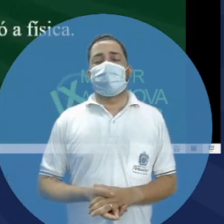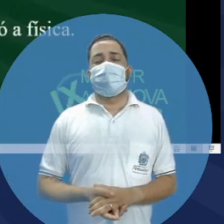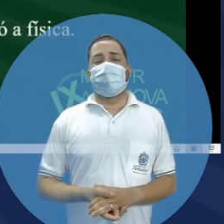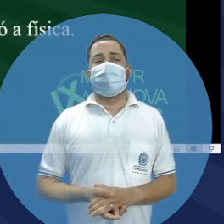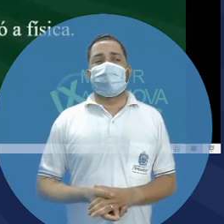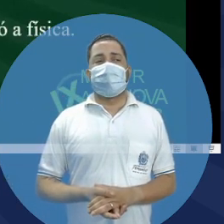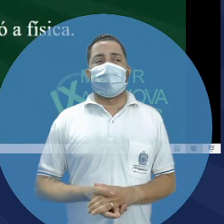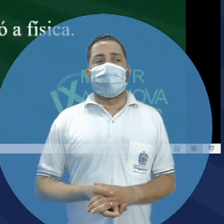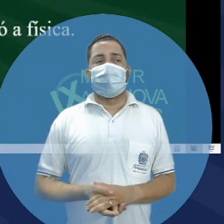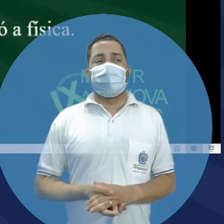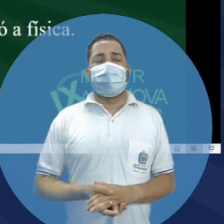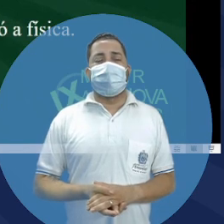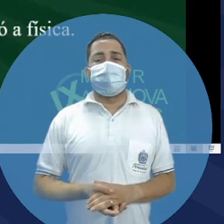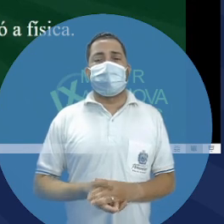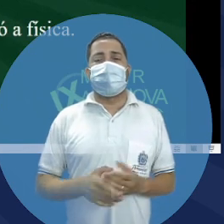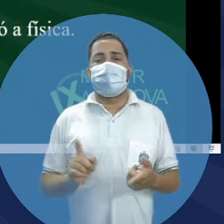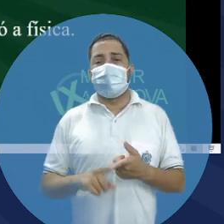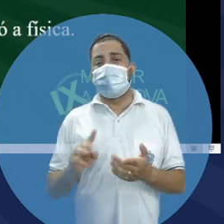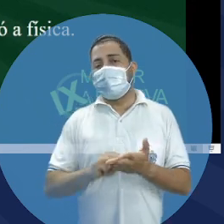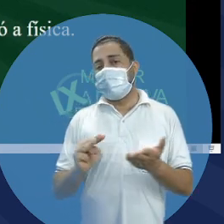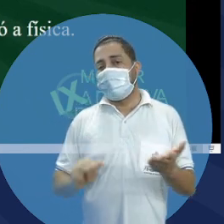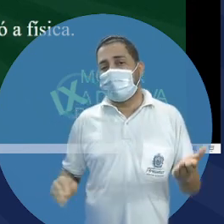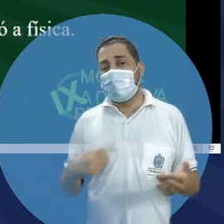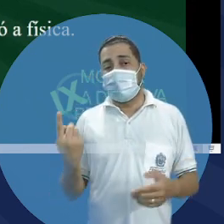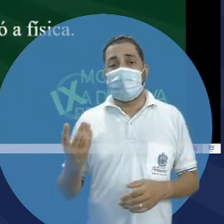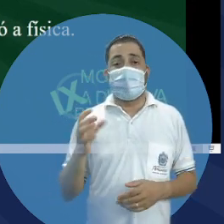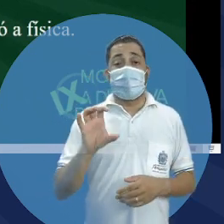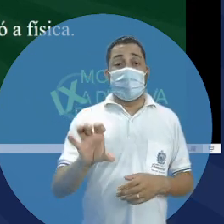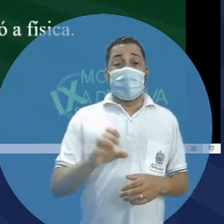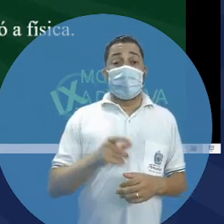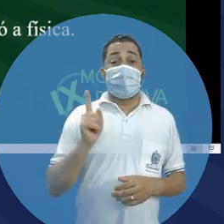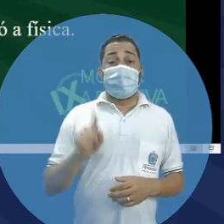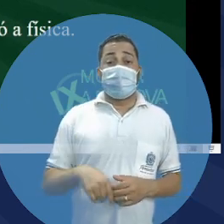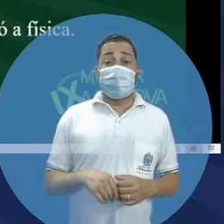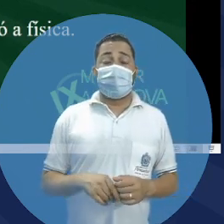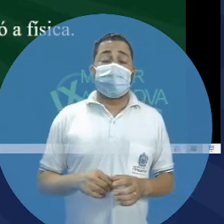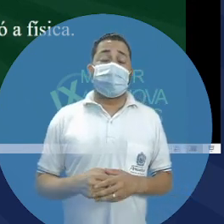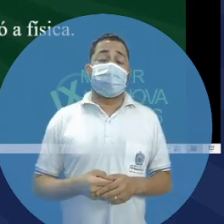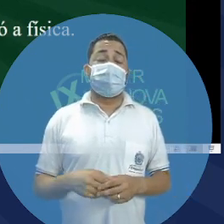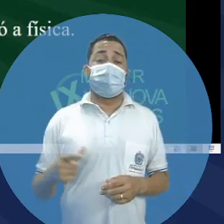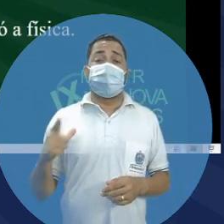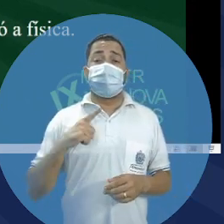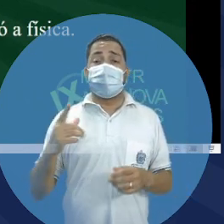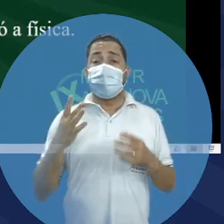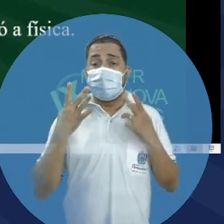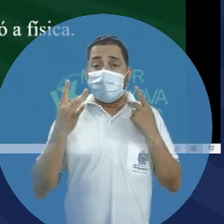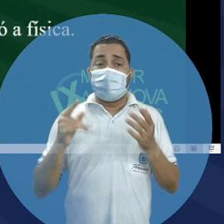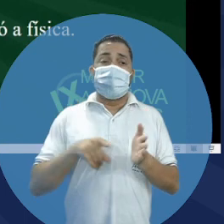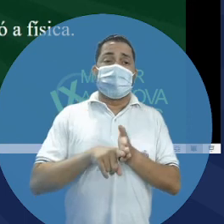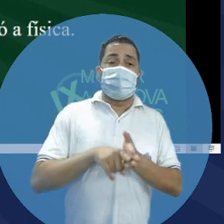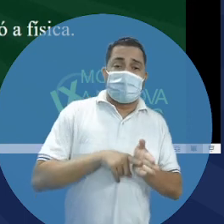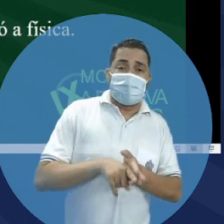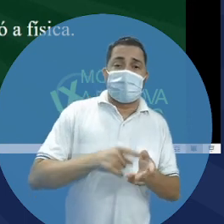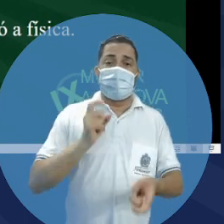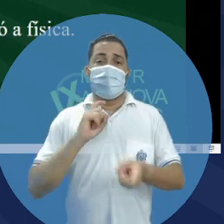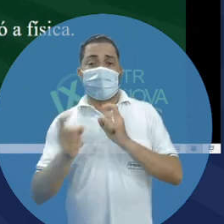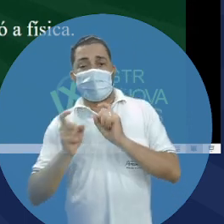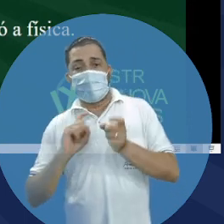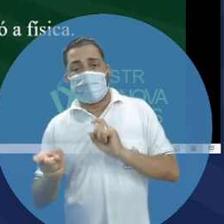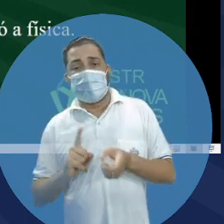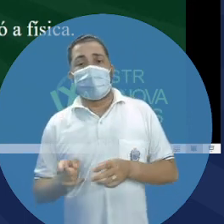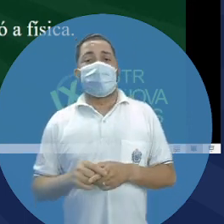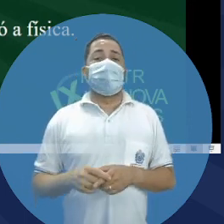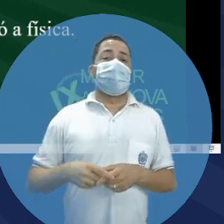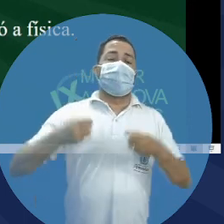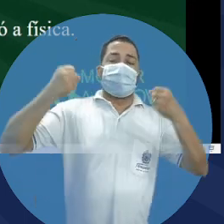A metodologia que a gente aplicou foi roda de diálogos, pesquisa, debate, documentários,